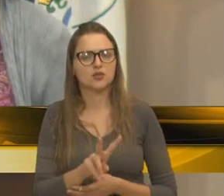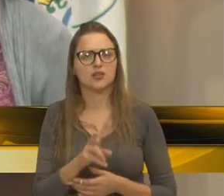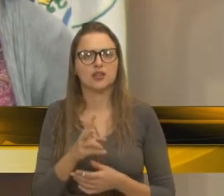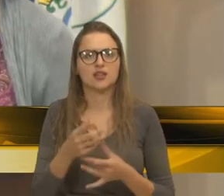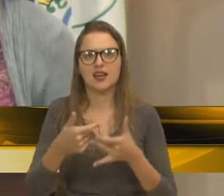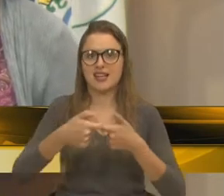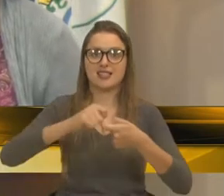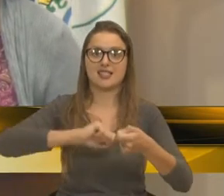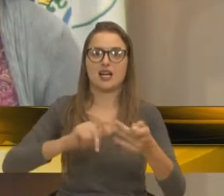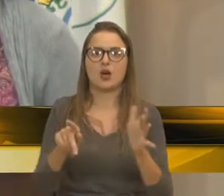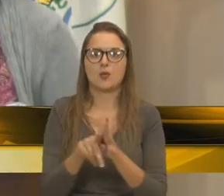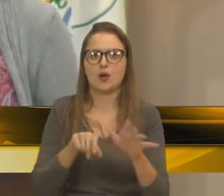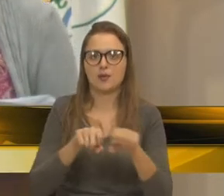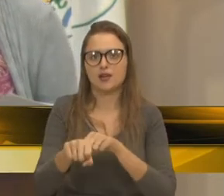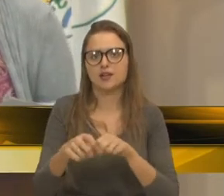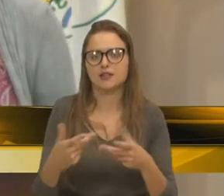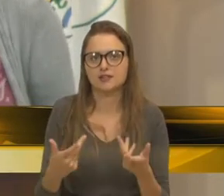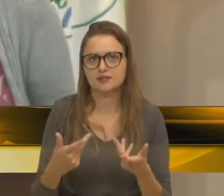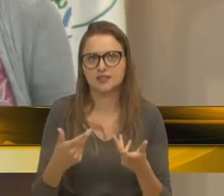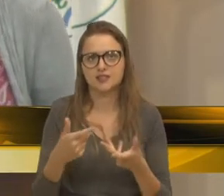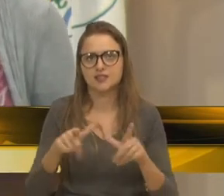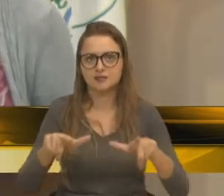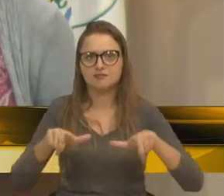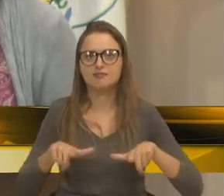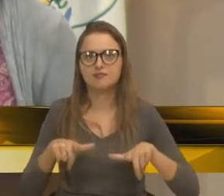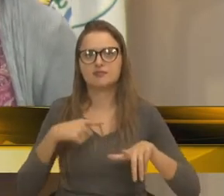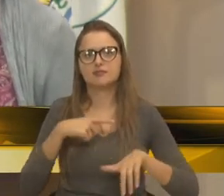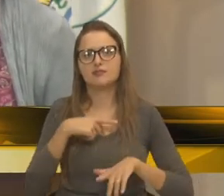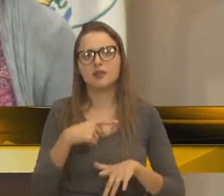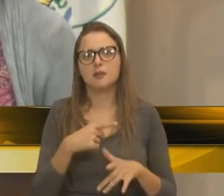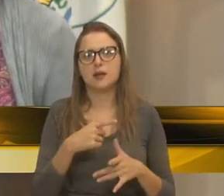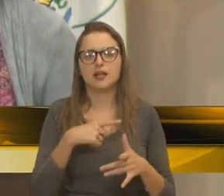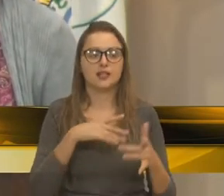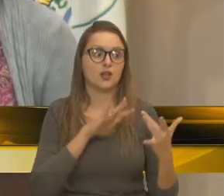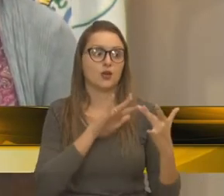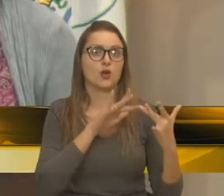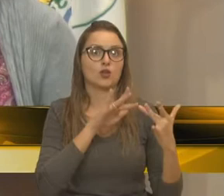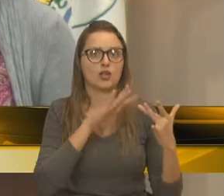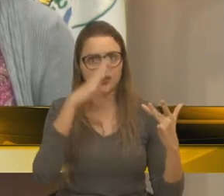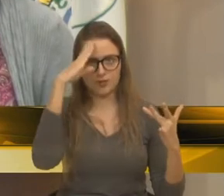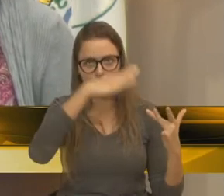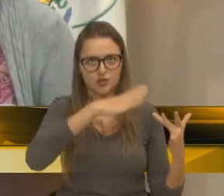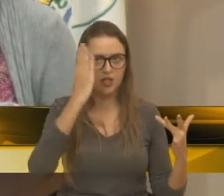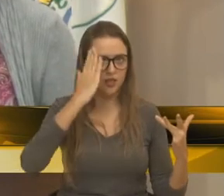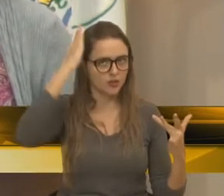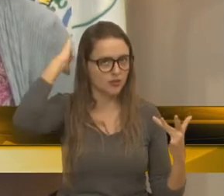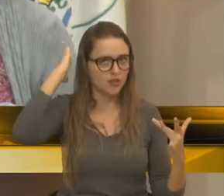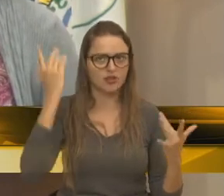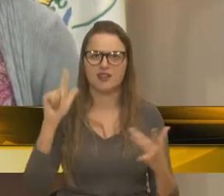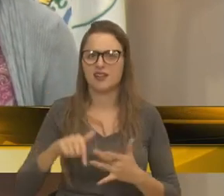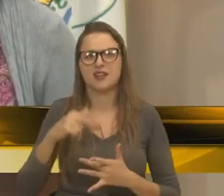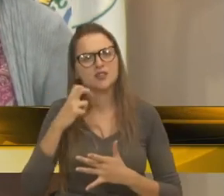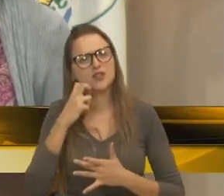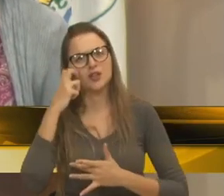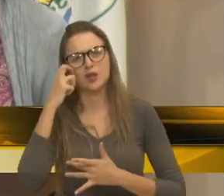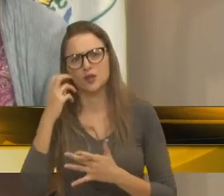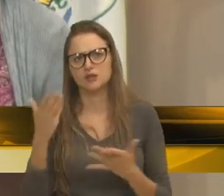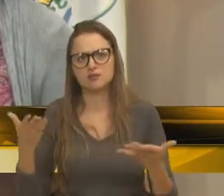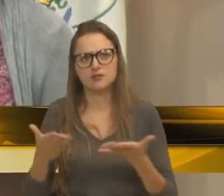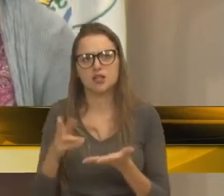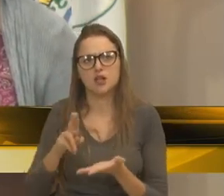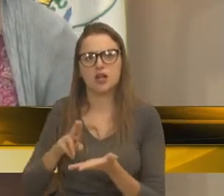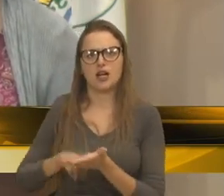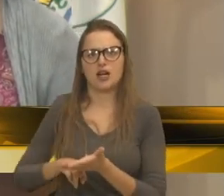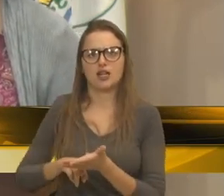conhecimento para puxar o saco do prefeito, né? Porque não existe, é uma vergonha. Agora assumiu até